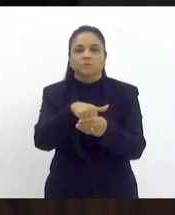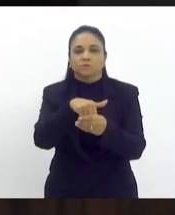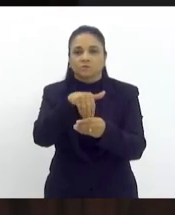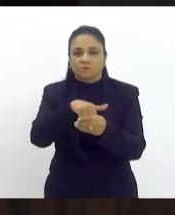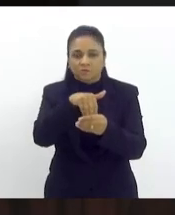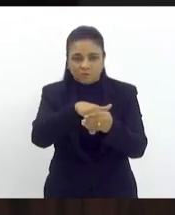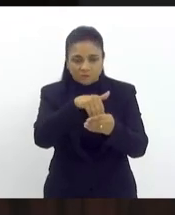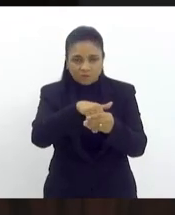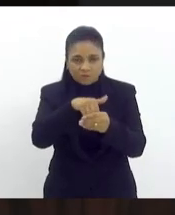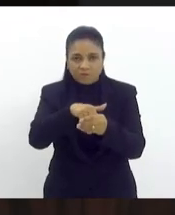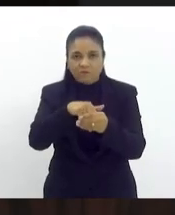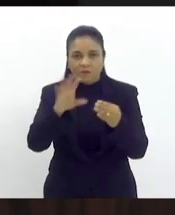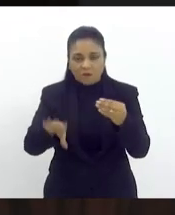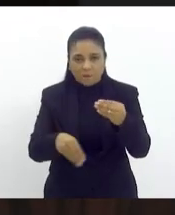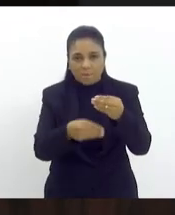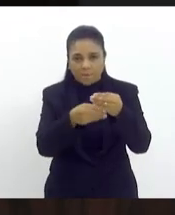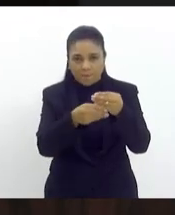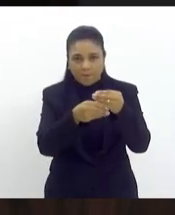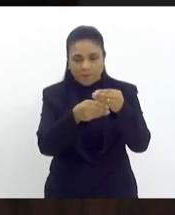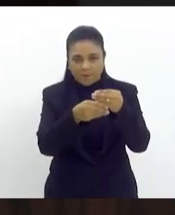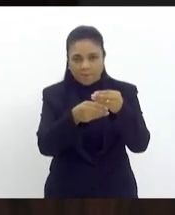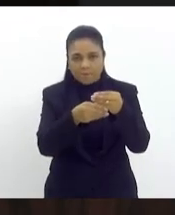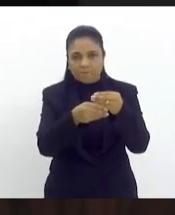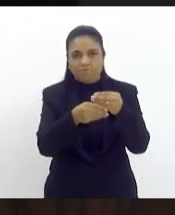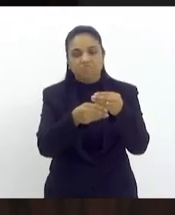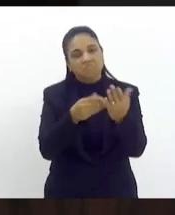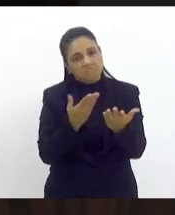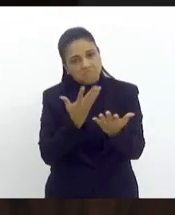em votação emenda de redação